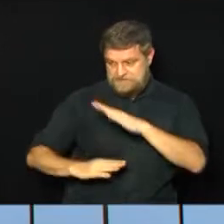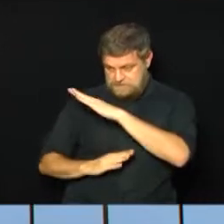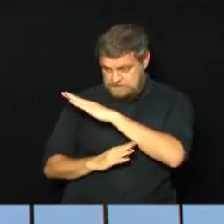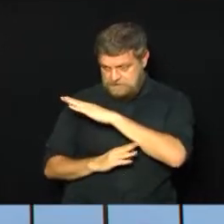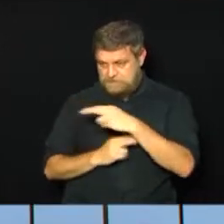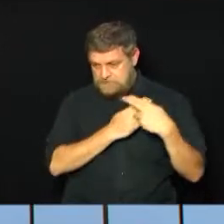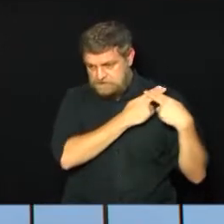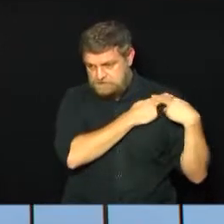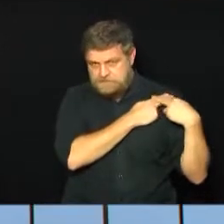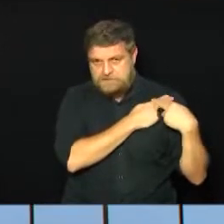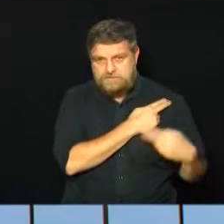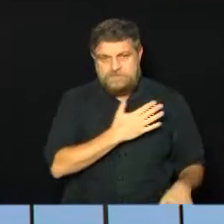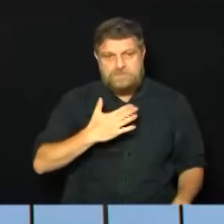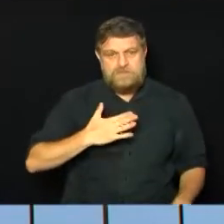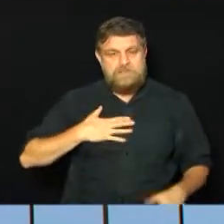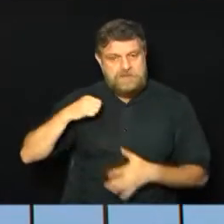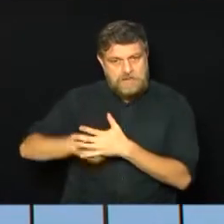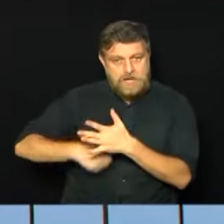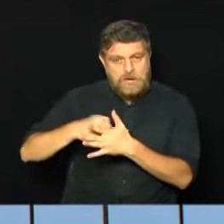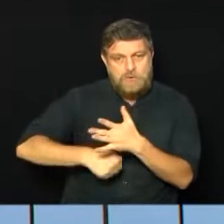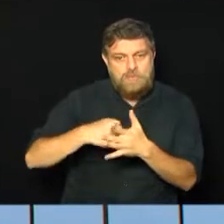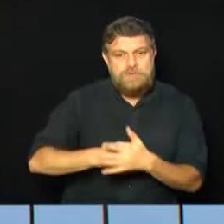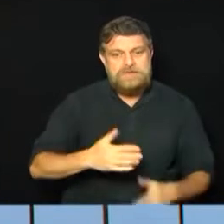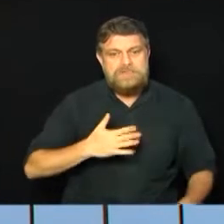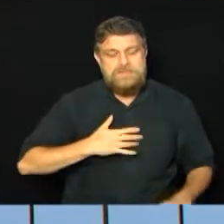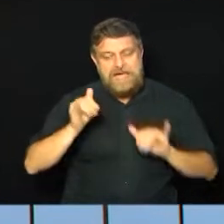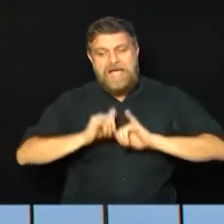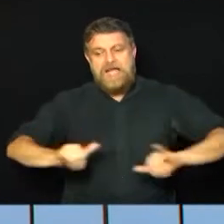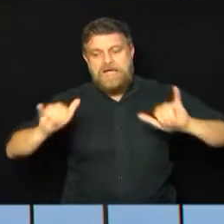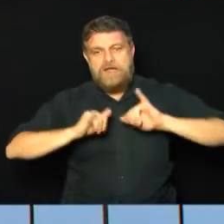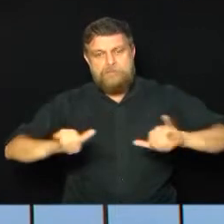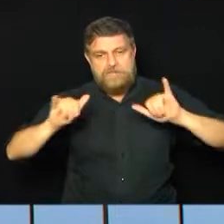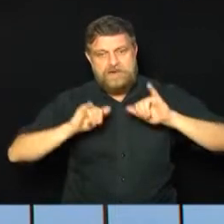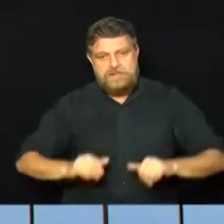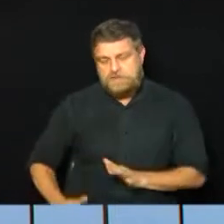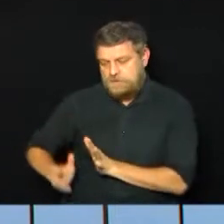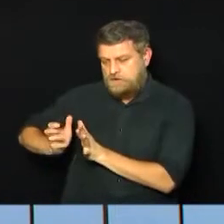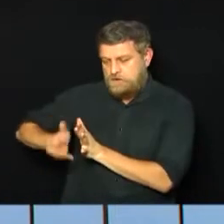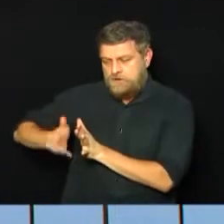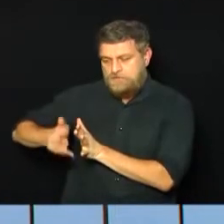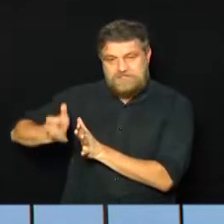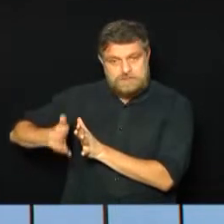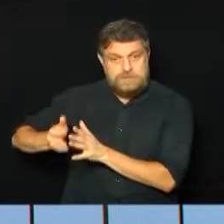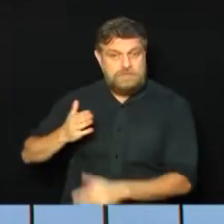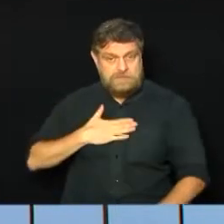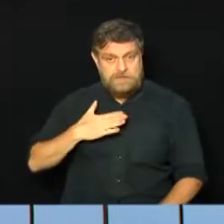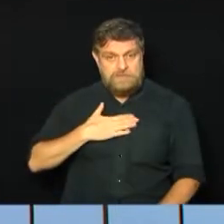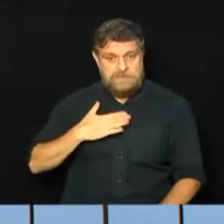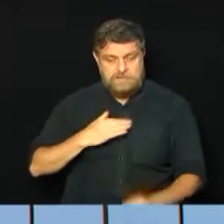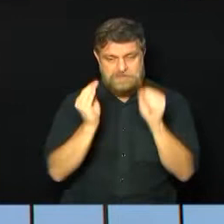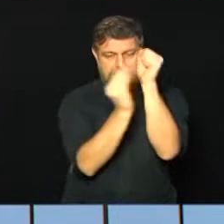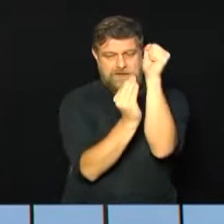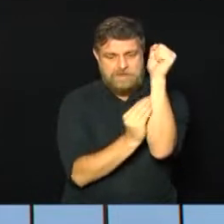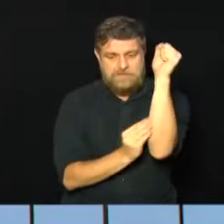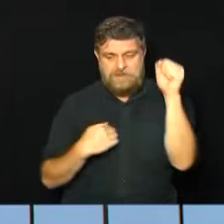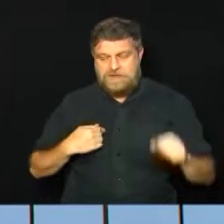É uma bandeira da minha campanha, que foi do meu partido, que a desburocratização é uma das coisas que a gente mais sonha,